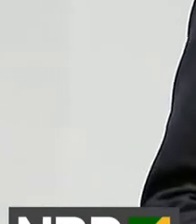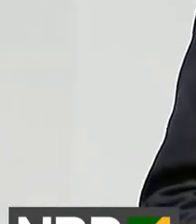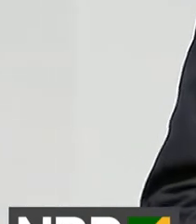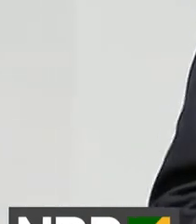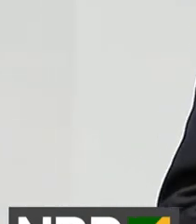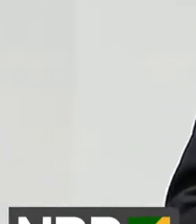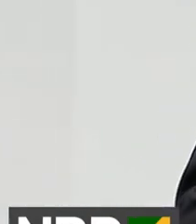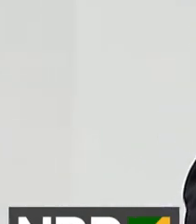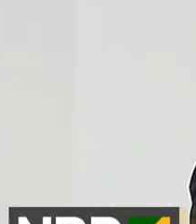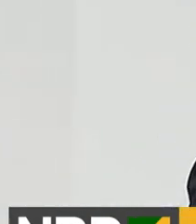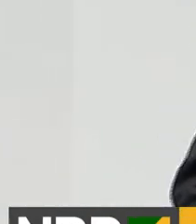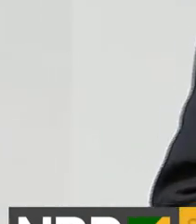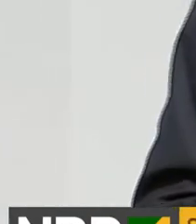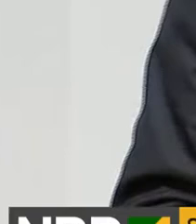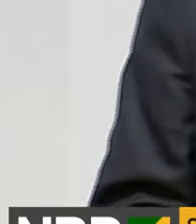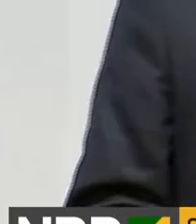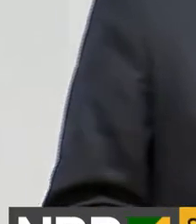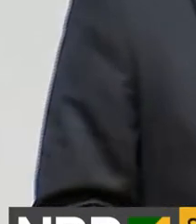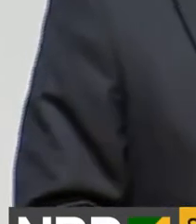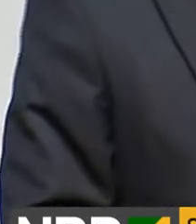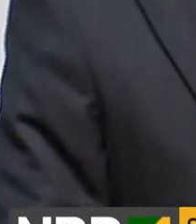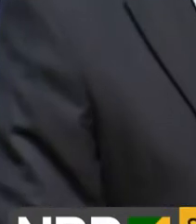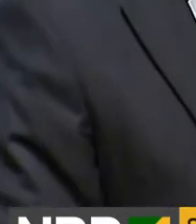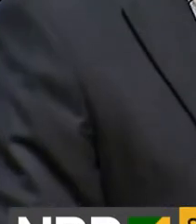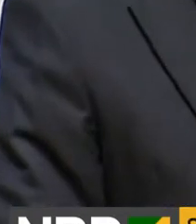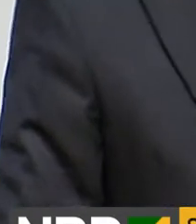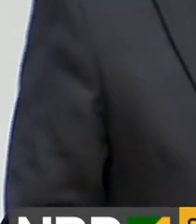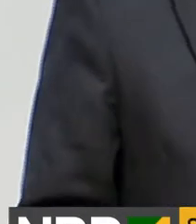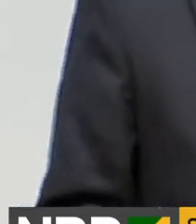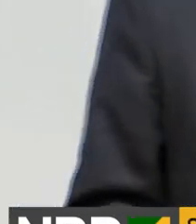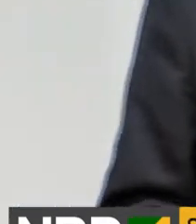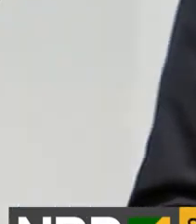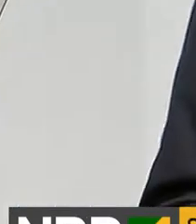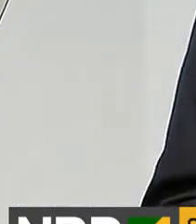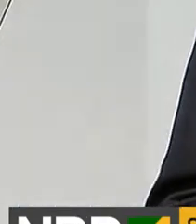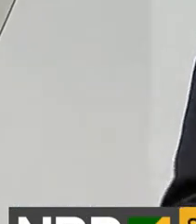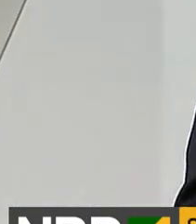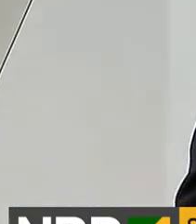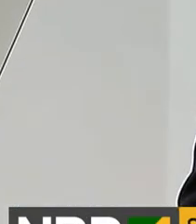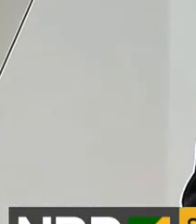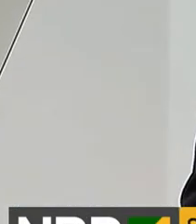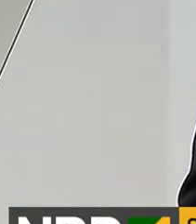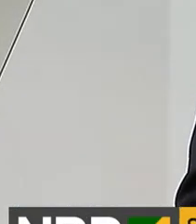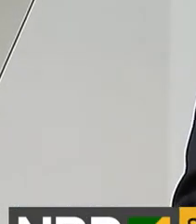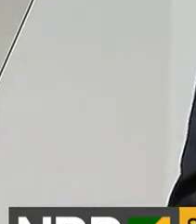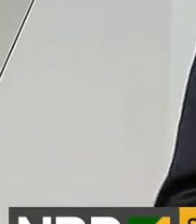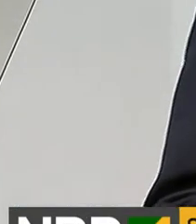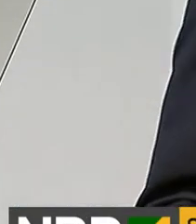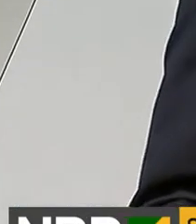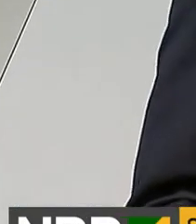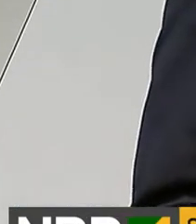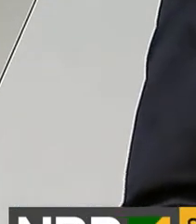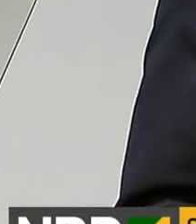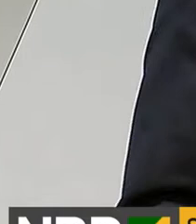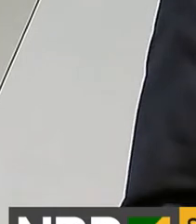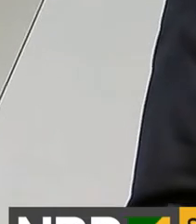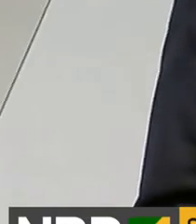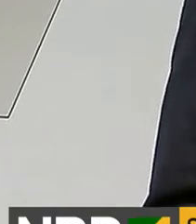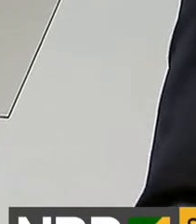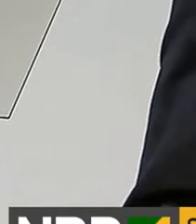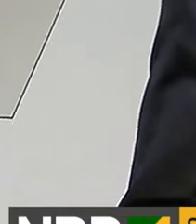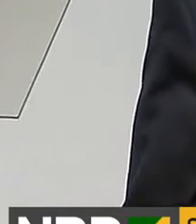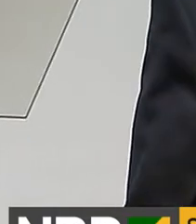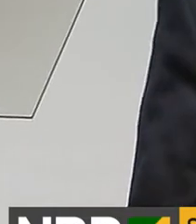eventos da cidade de são paulo a gente tem muito orgulho de ter dado ele como presente para a cidade de são paulo o mais importante do que estávamos no